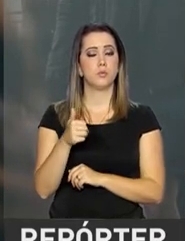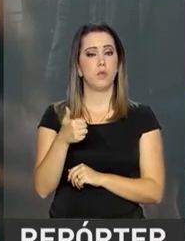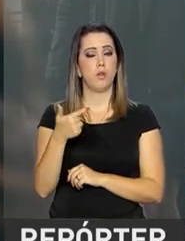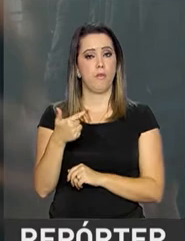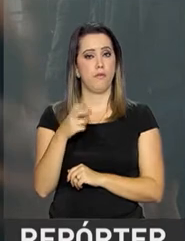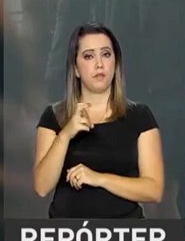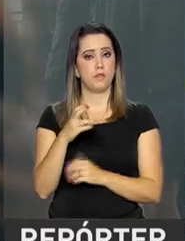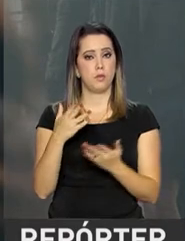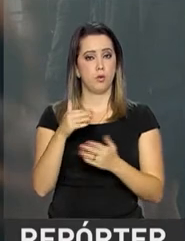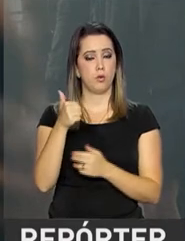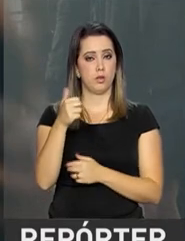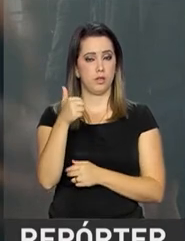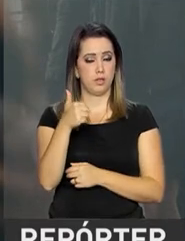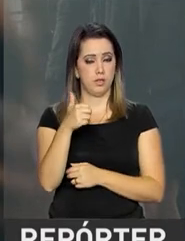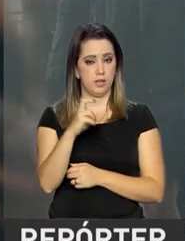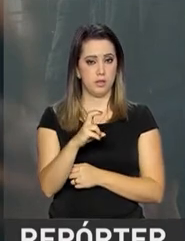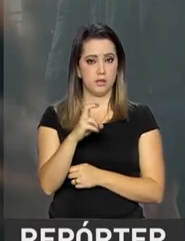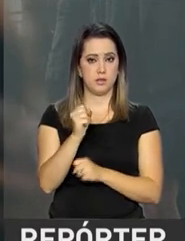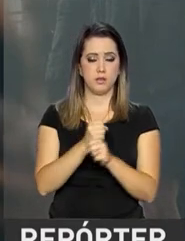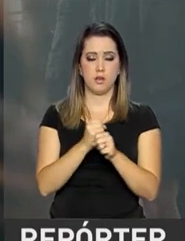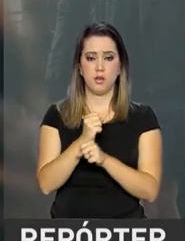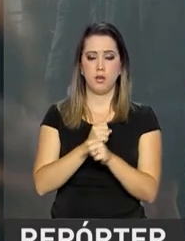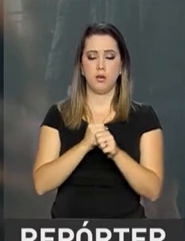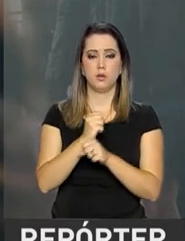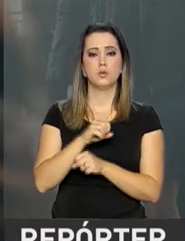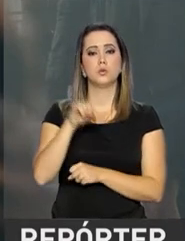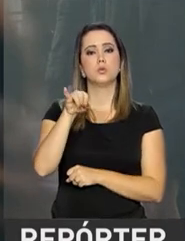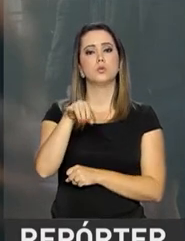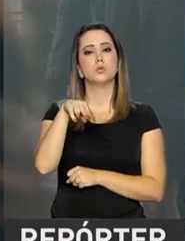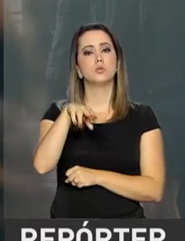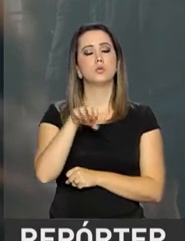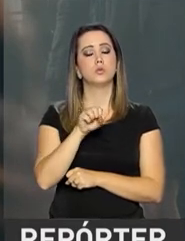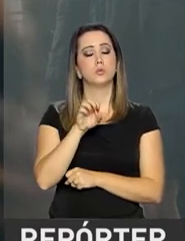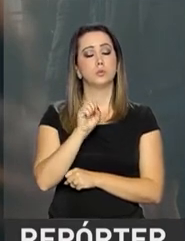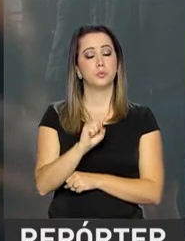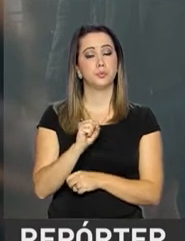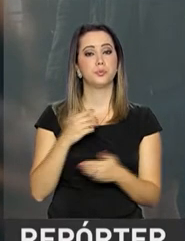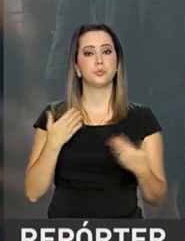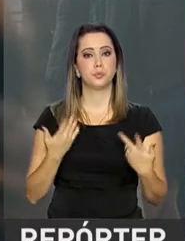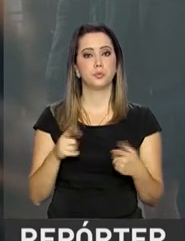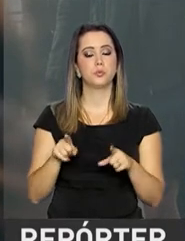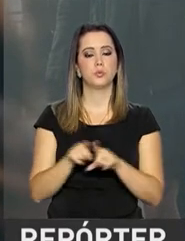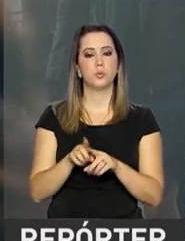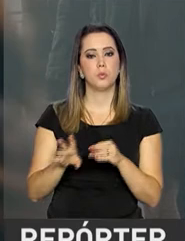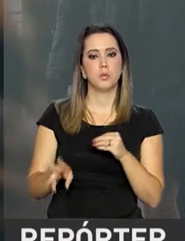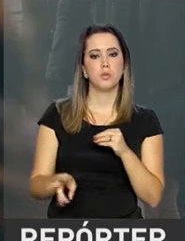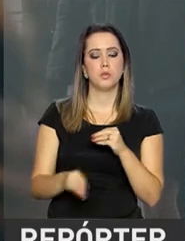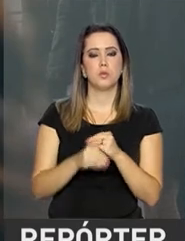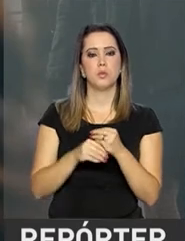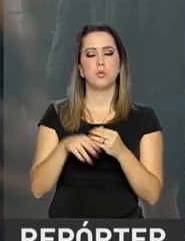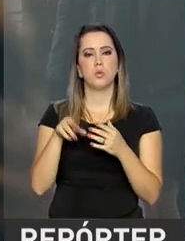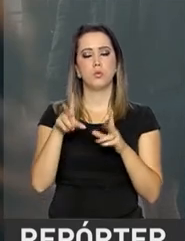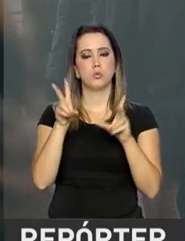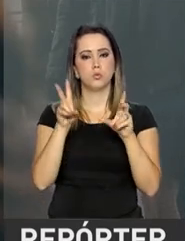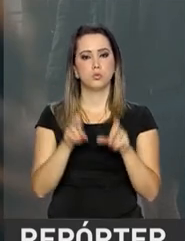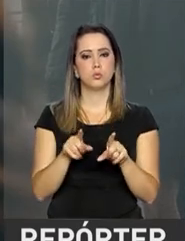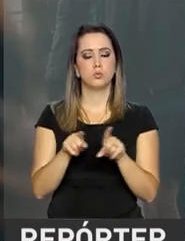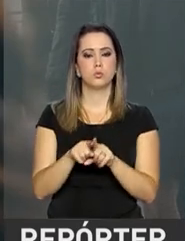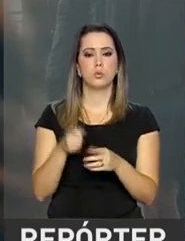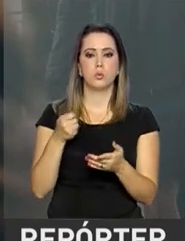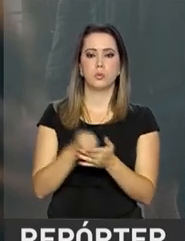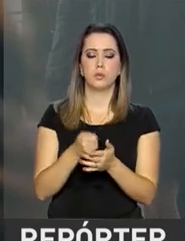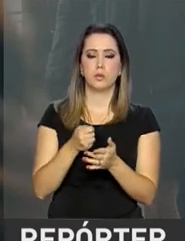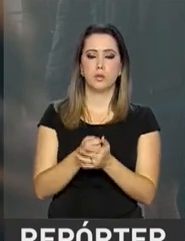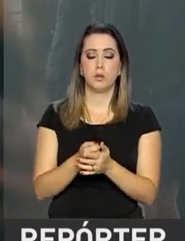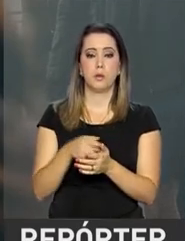para 15 anos para os trabalhadores do regime geral da Previdência. Além disso, foi incluído no texto a concessão de pensão